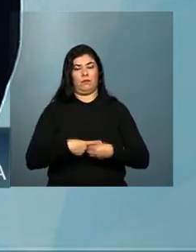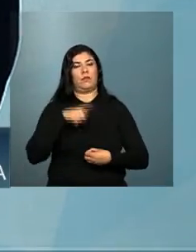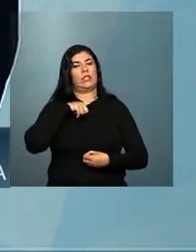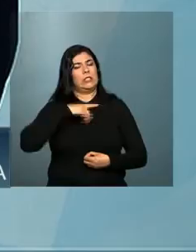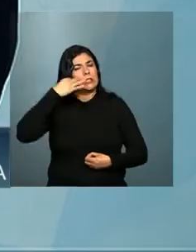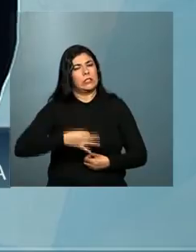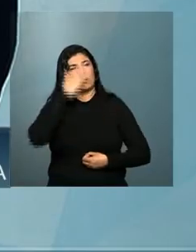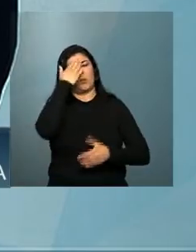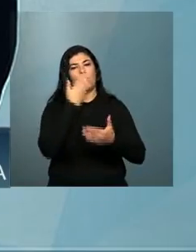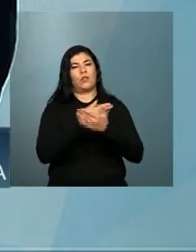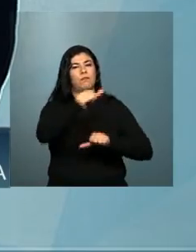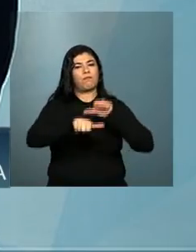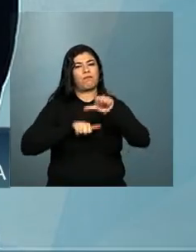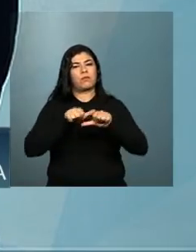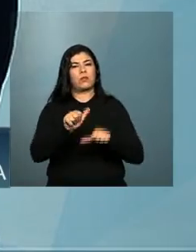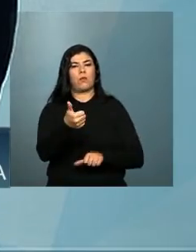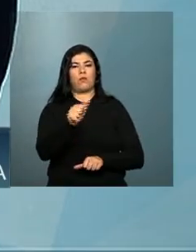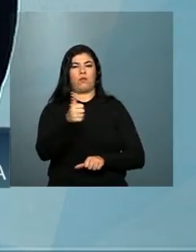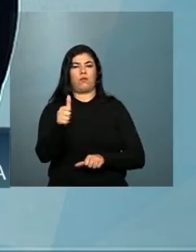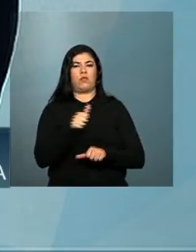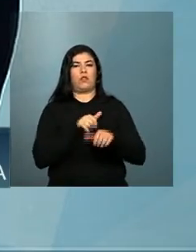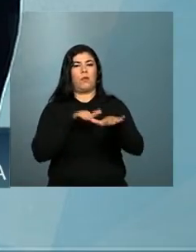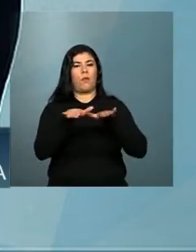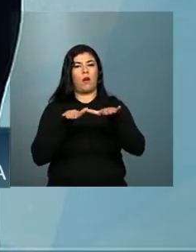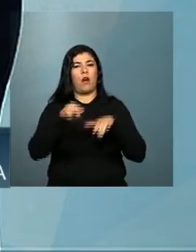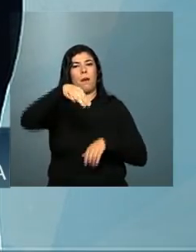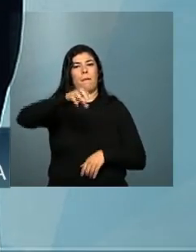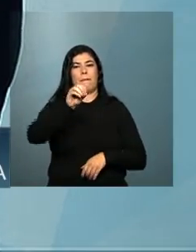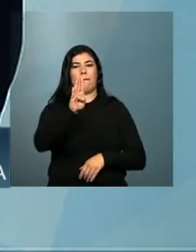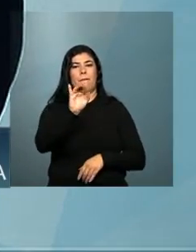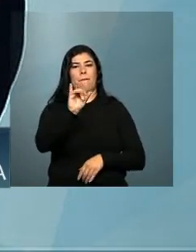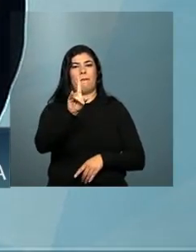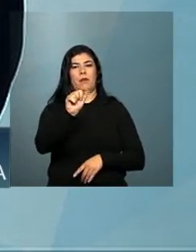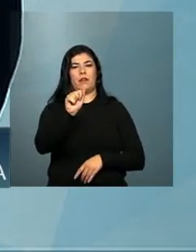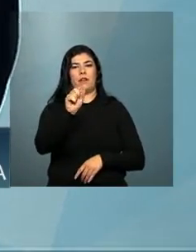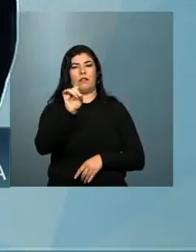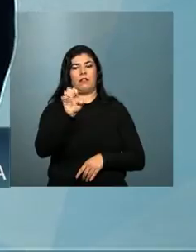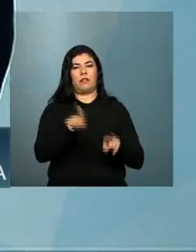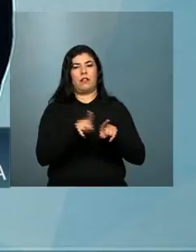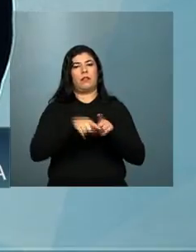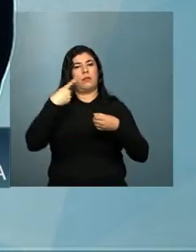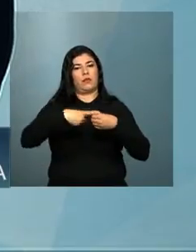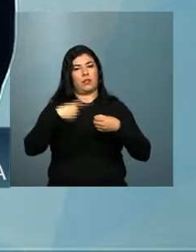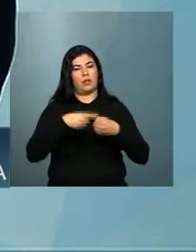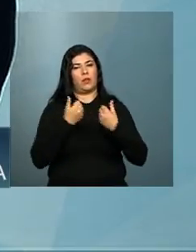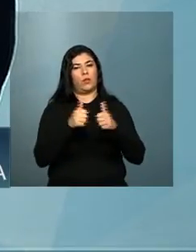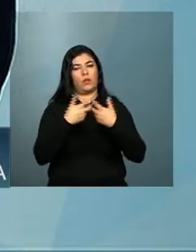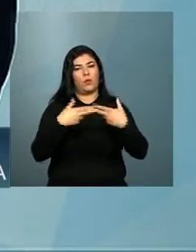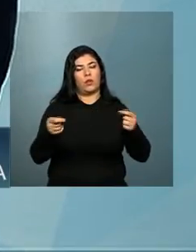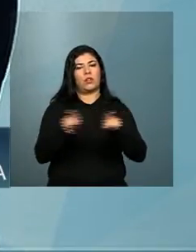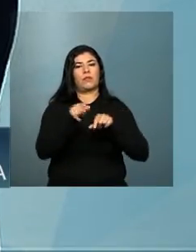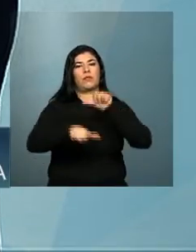mudará totalmente a qualidade do sistema de transporte público da nossa cidade e mudará também o sistema